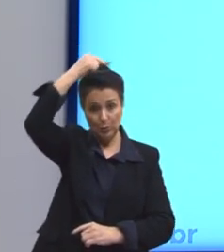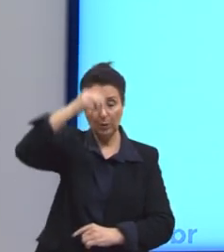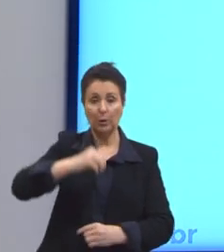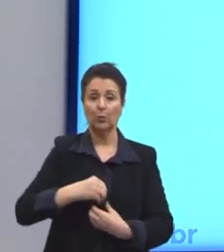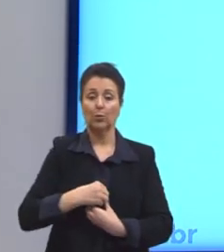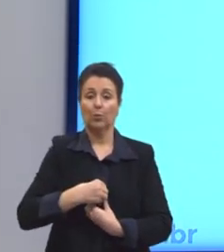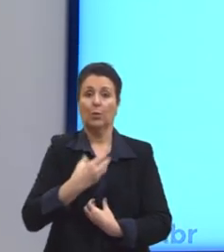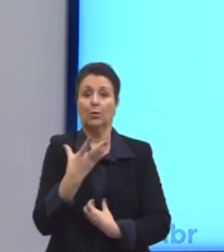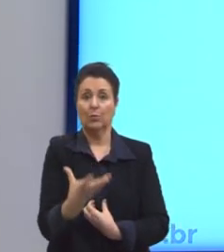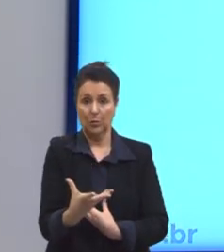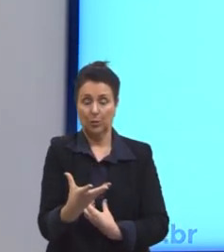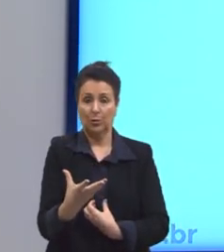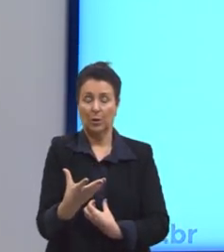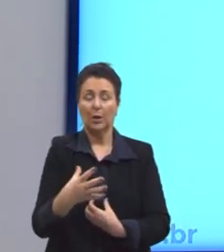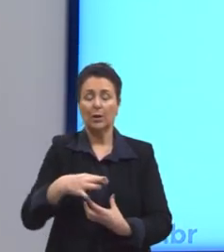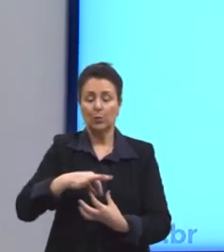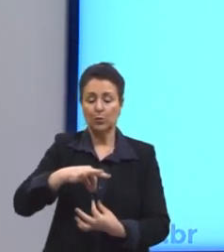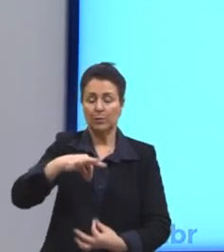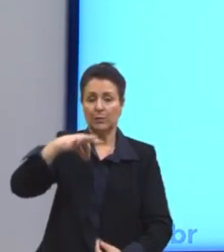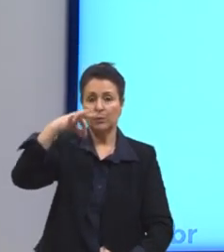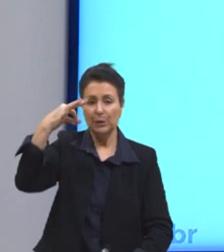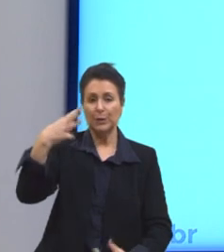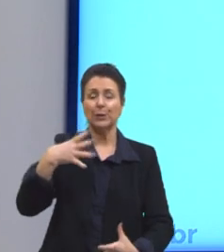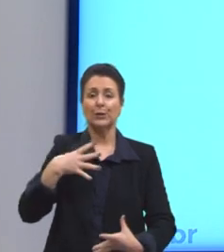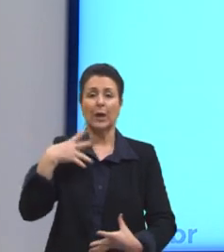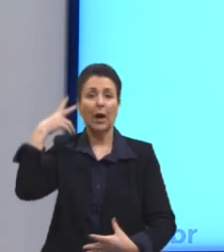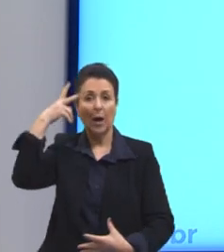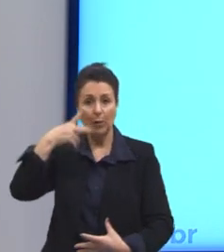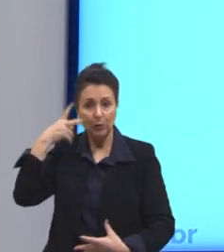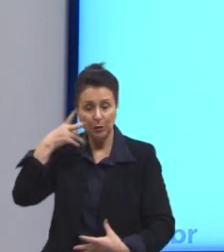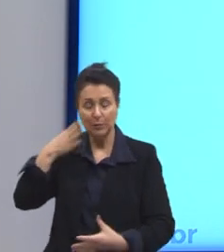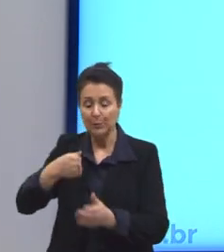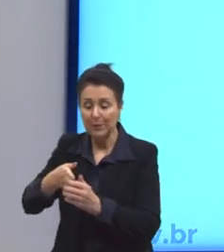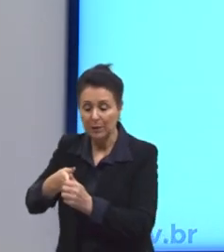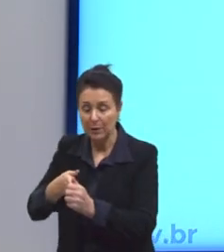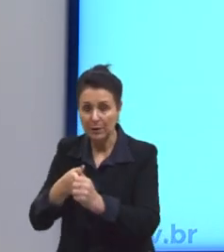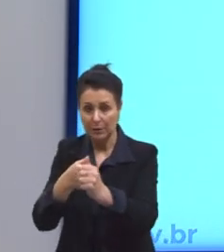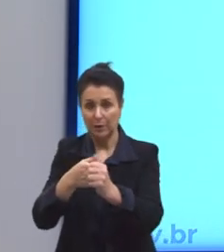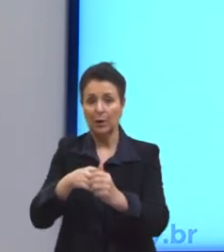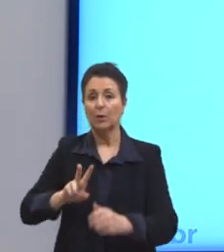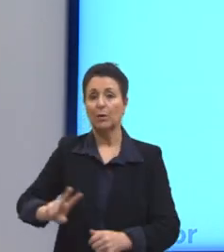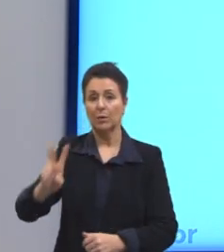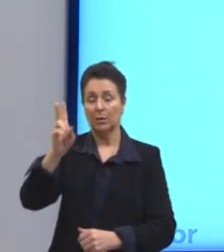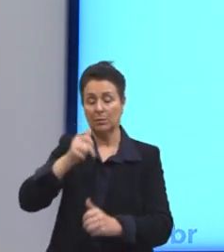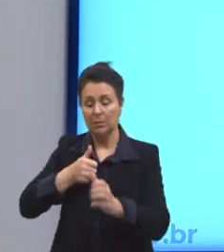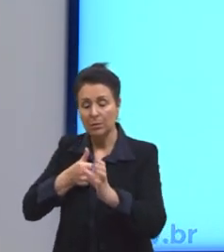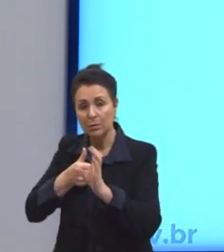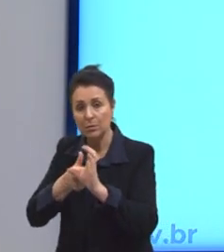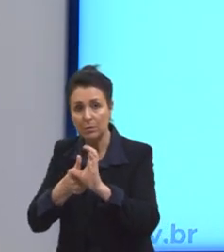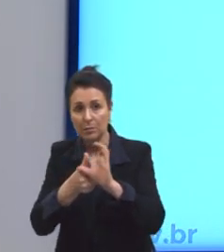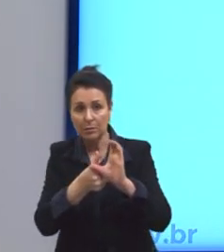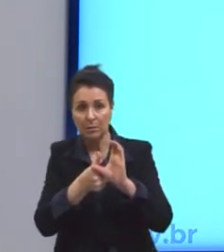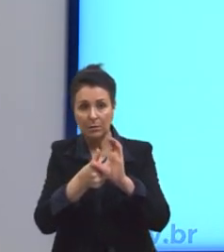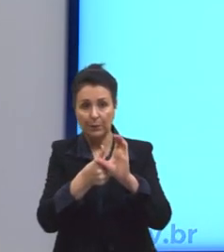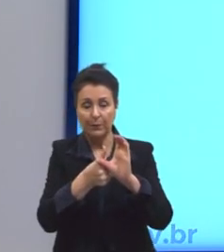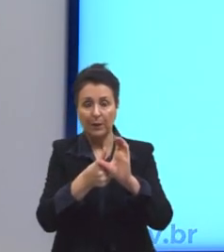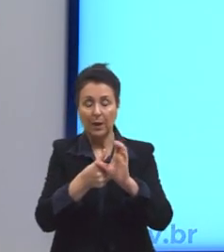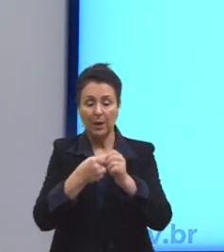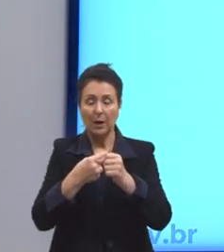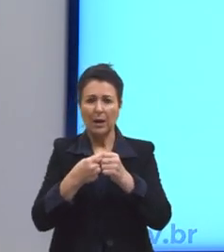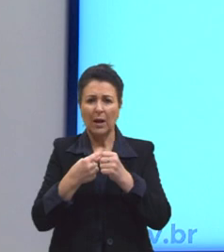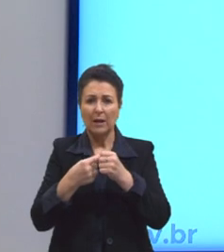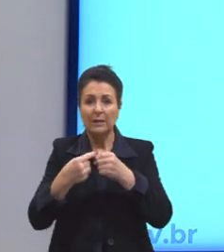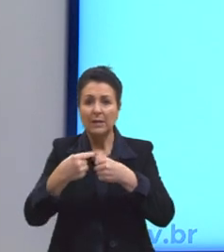amor a voltada aos valores cristãos a política deve seguir esses valores cristãos a Cidade de Deus